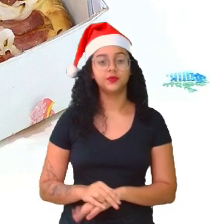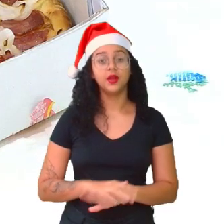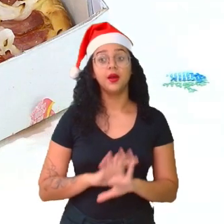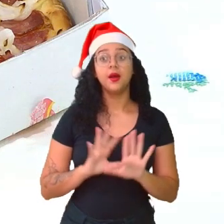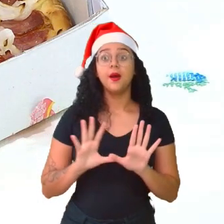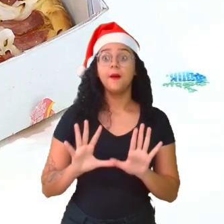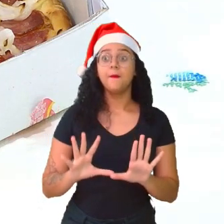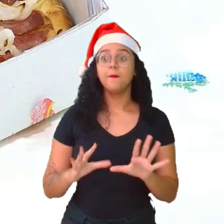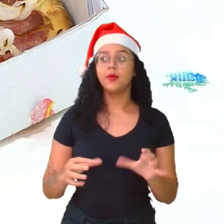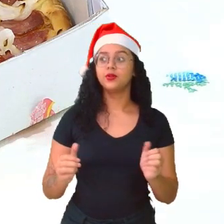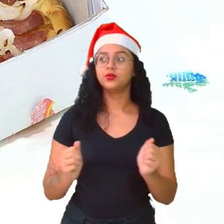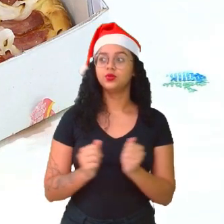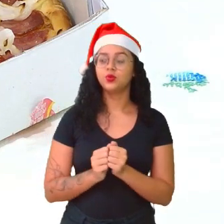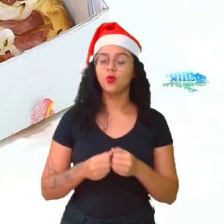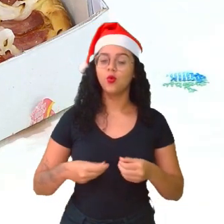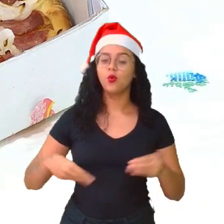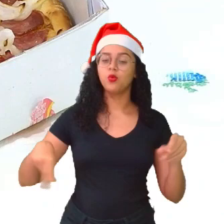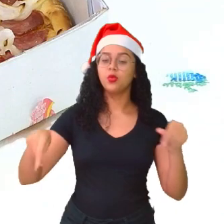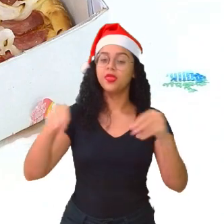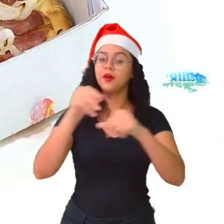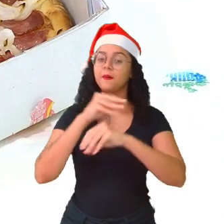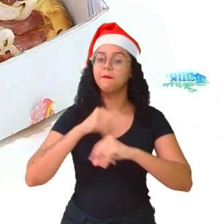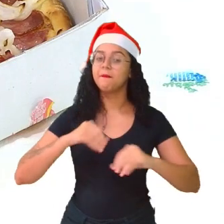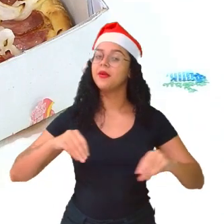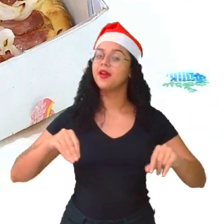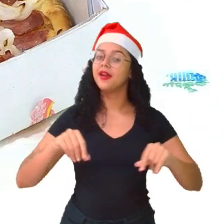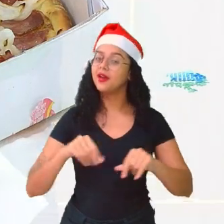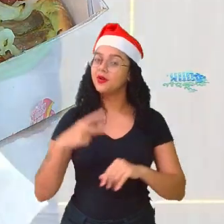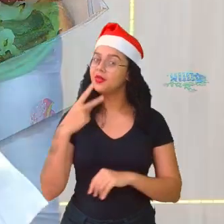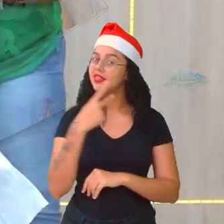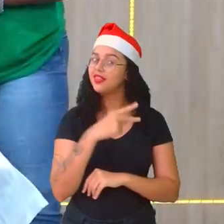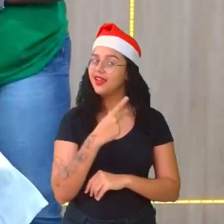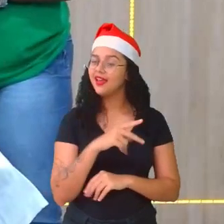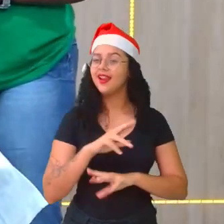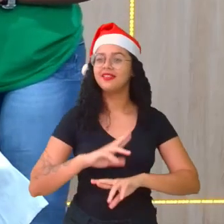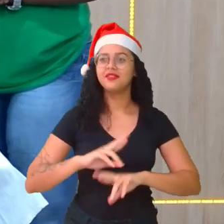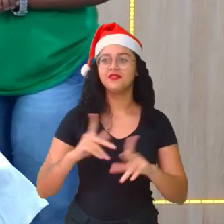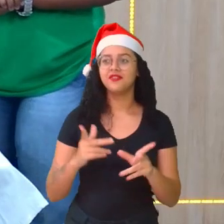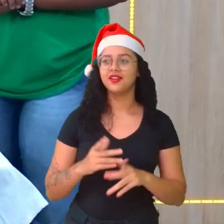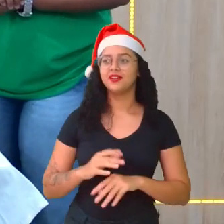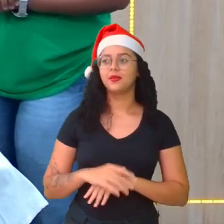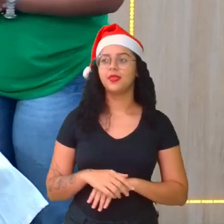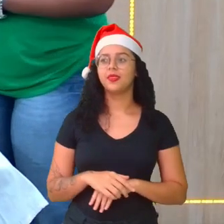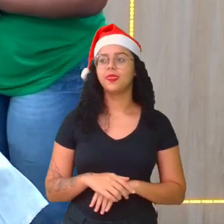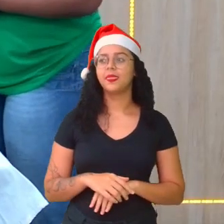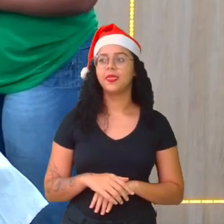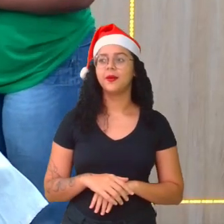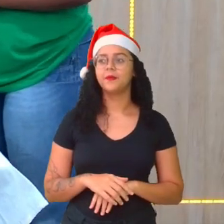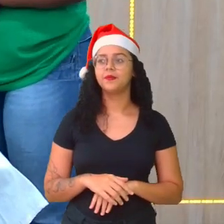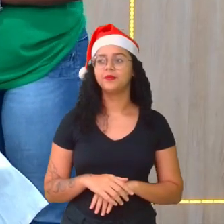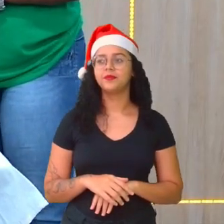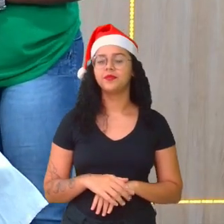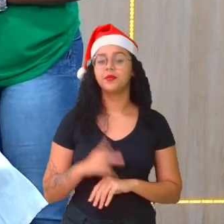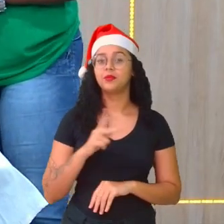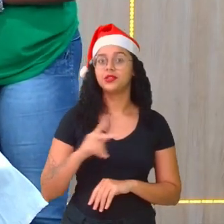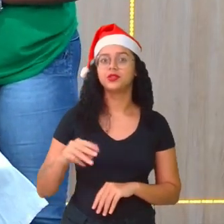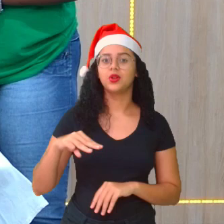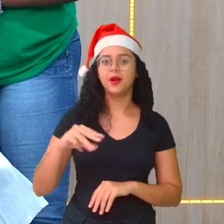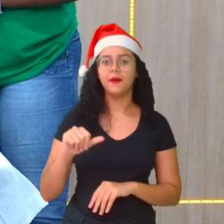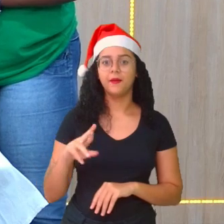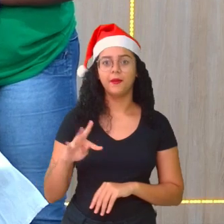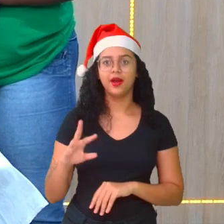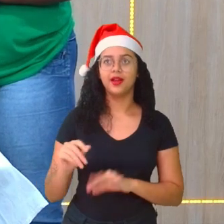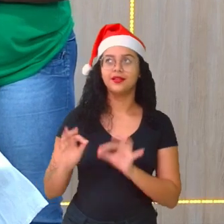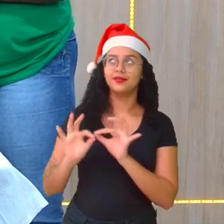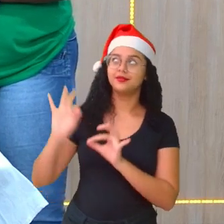com o tempero do pizzaiolo Ricardinho, vai ficar como? Aí fica a diferença, assim, ó. A professora Marta e o professor